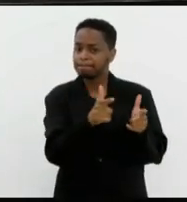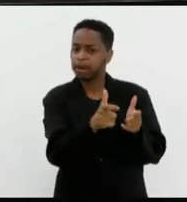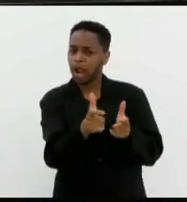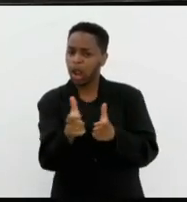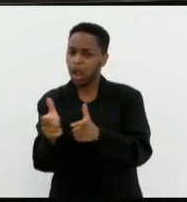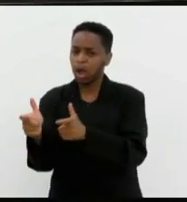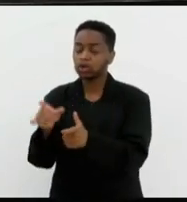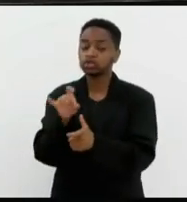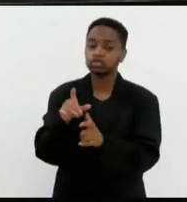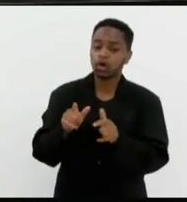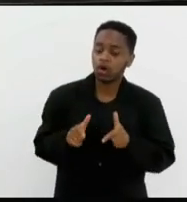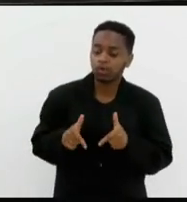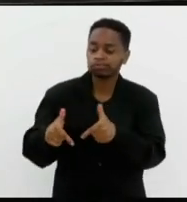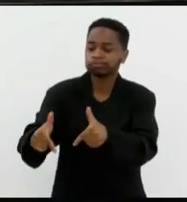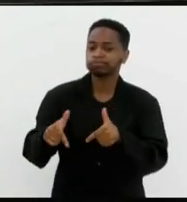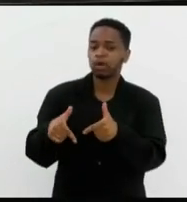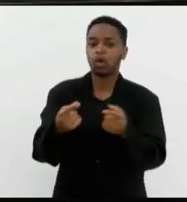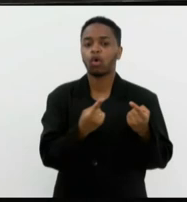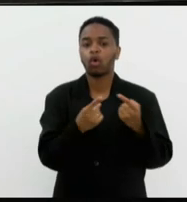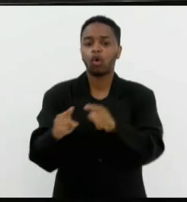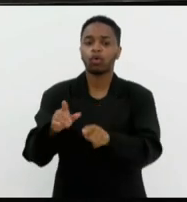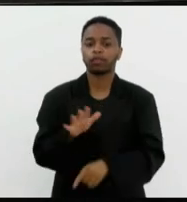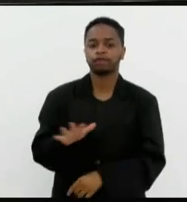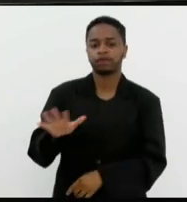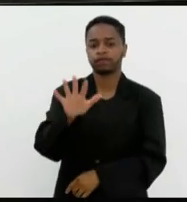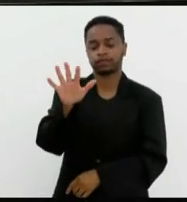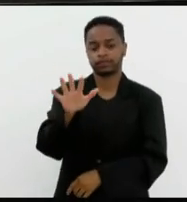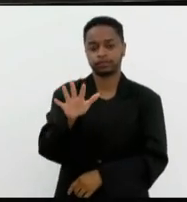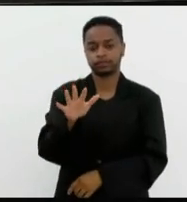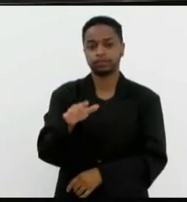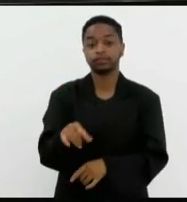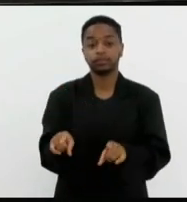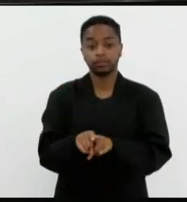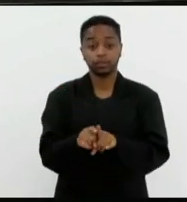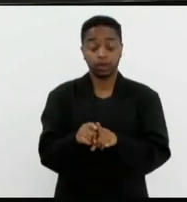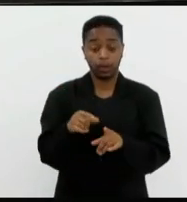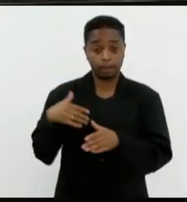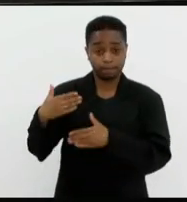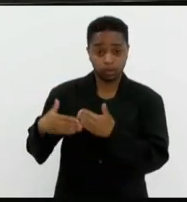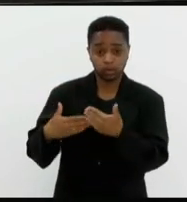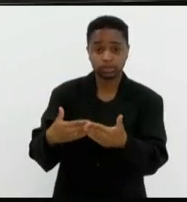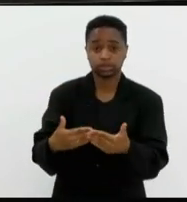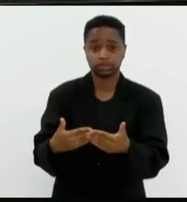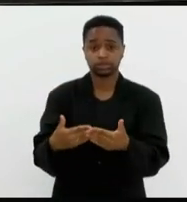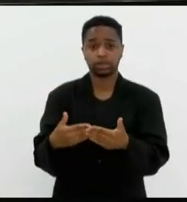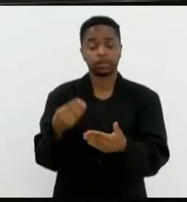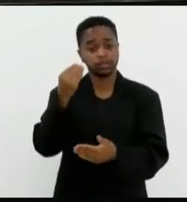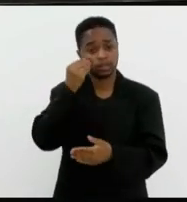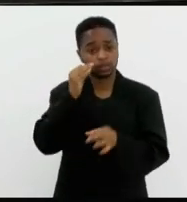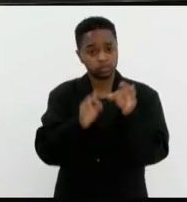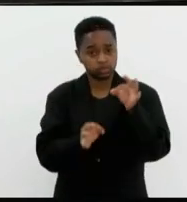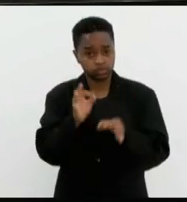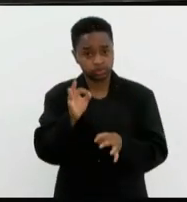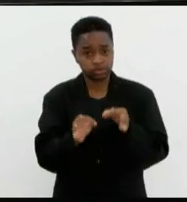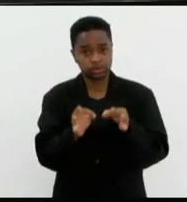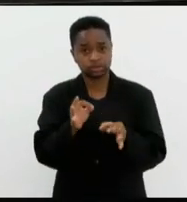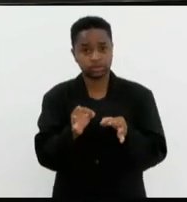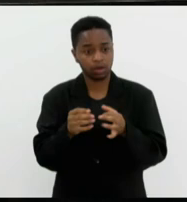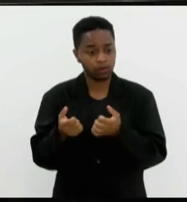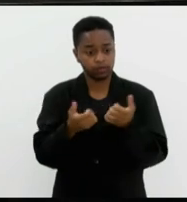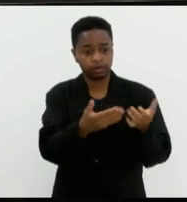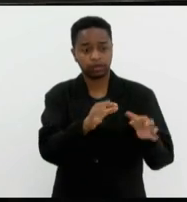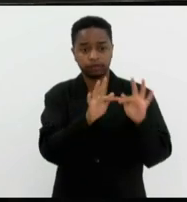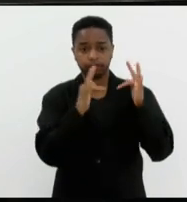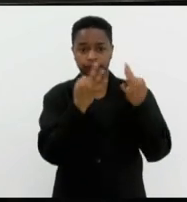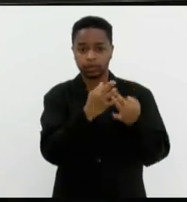apenas ataca as comunidades. O processo que busca justiça para o João Pedro já passou